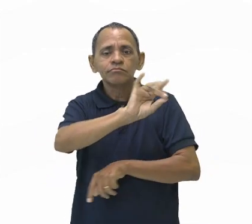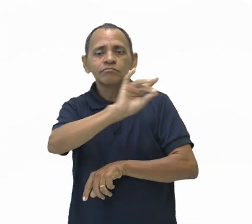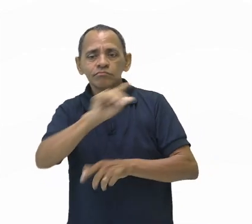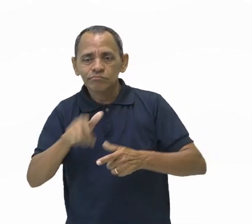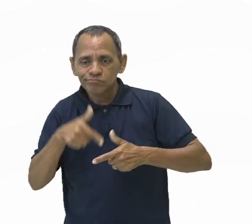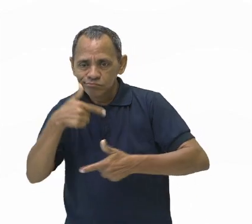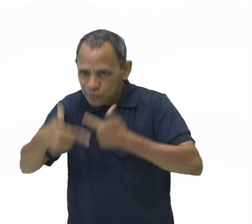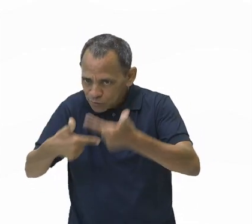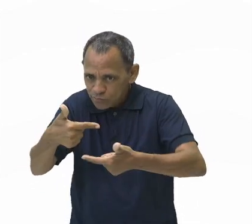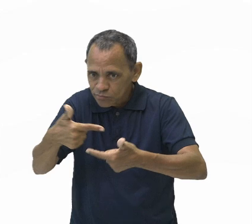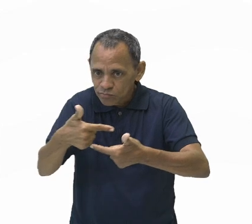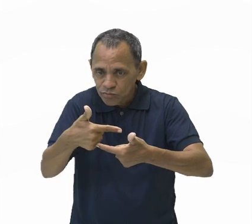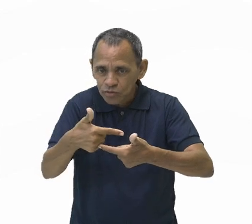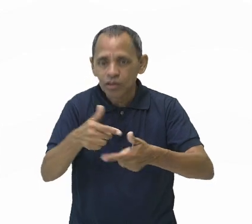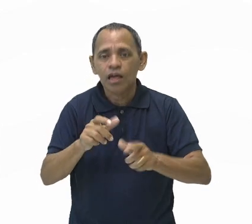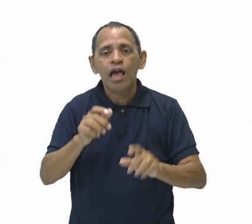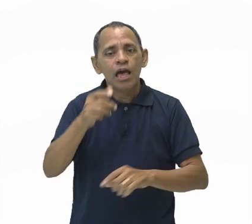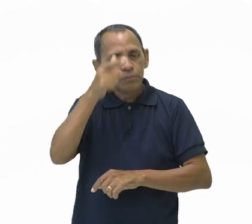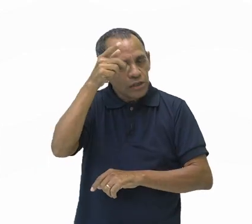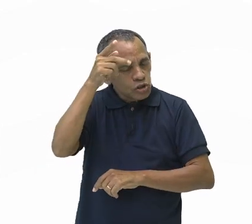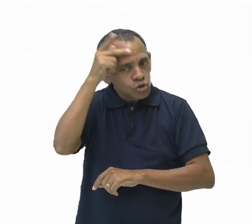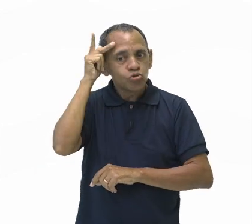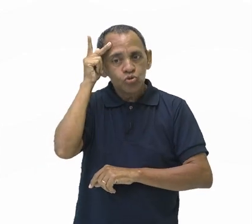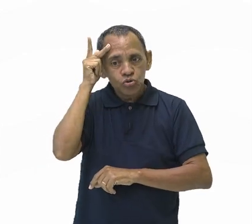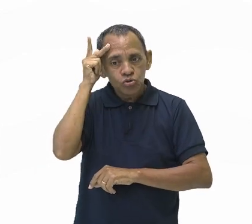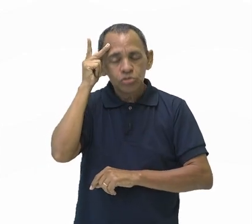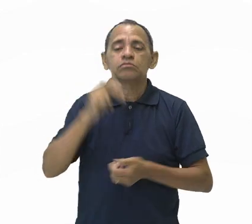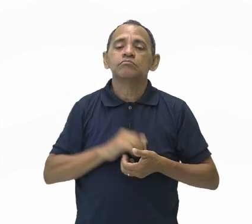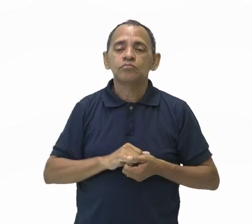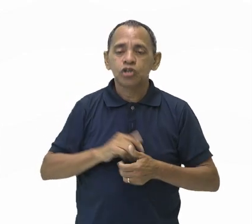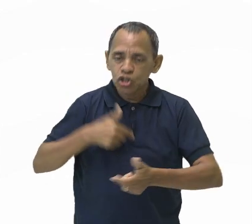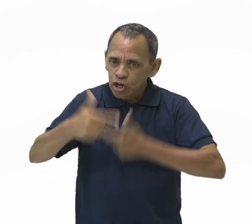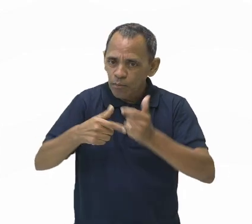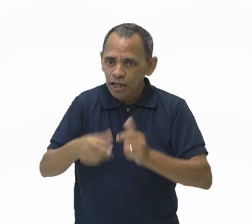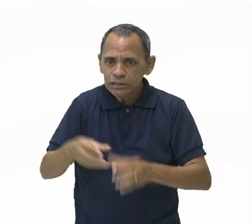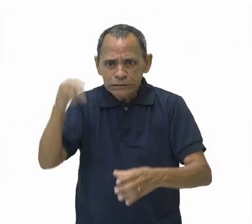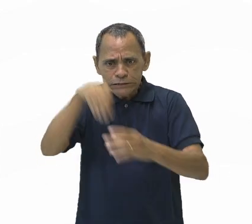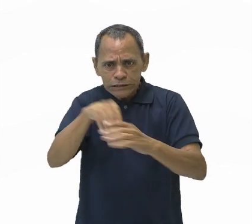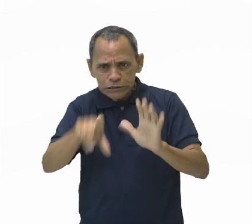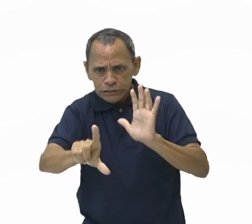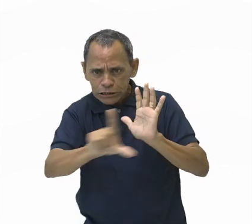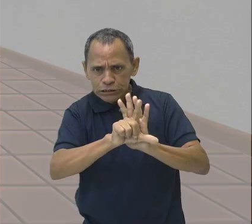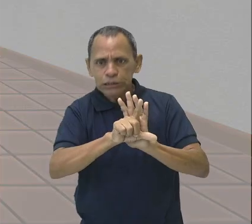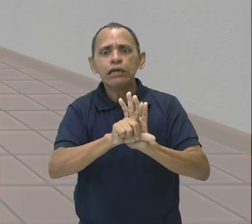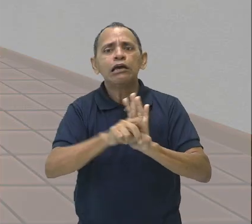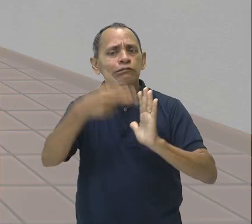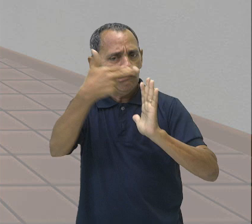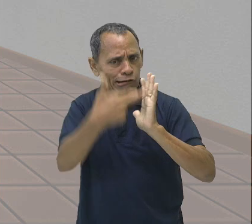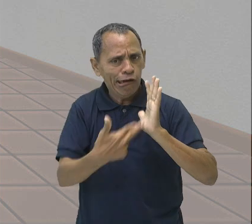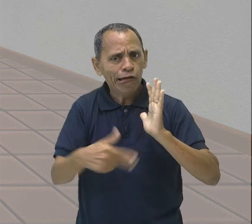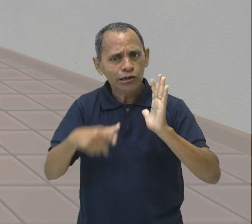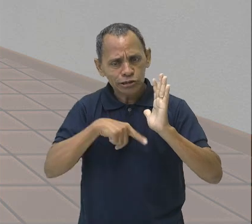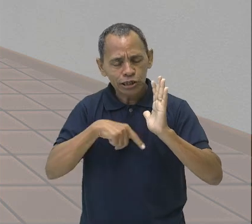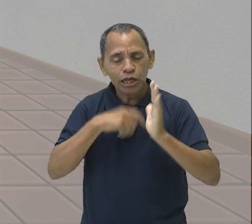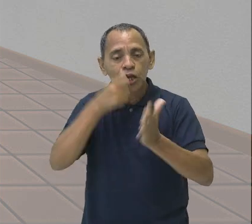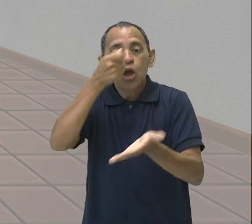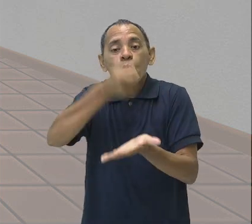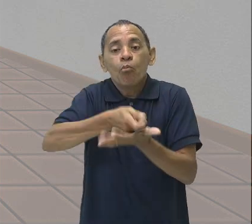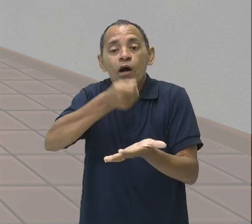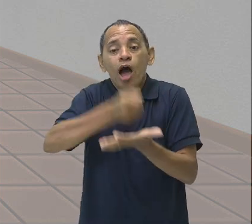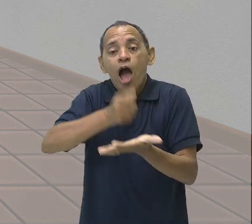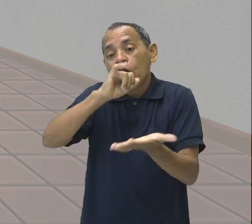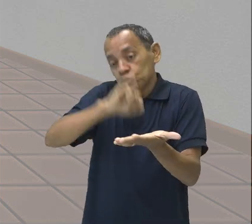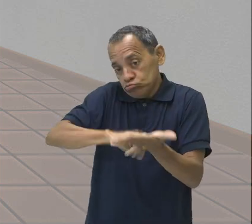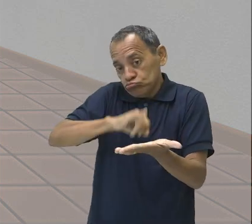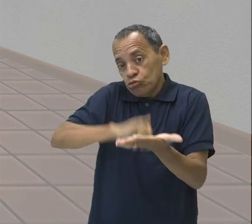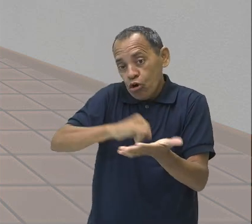pelo menos os que trabalham com empreendedorismo dentro das leis, seguindo as regras, né, paga os impostos, paga ali os tributos que tem